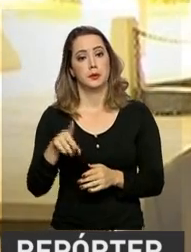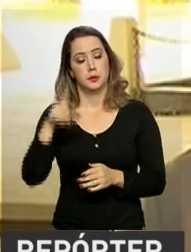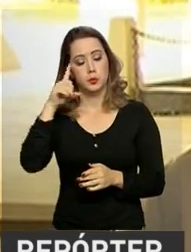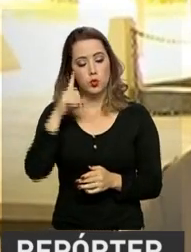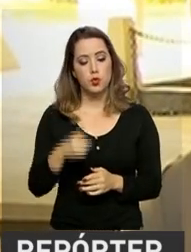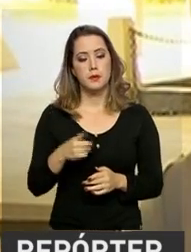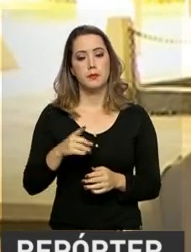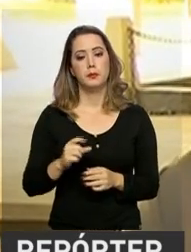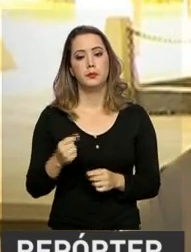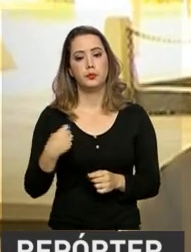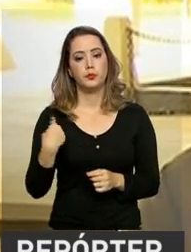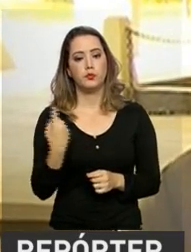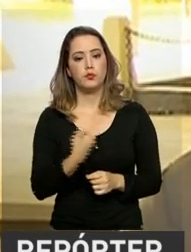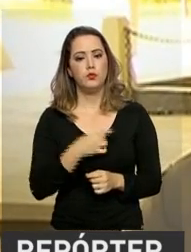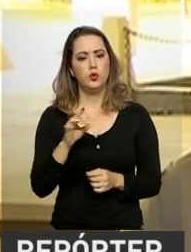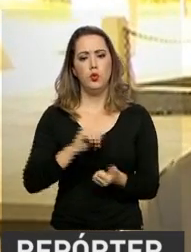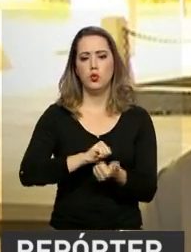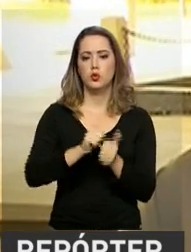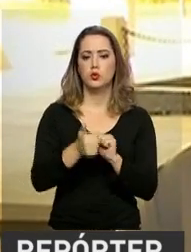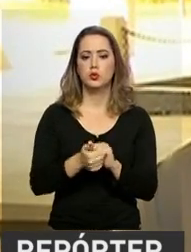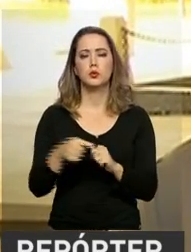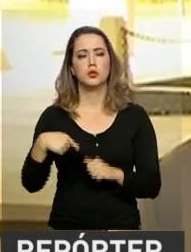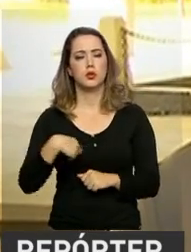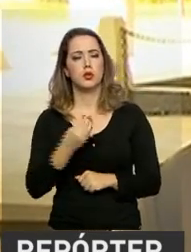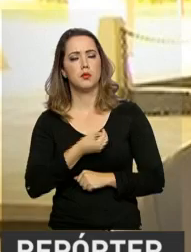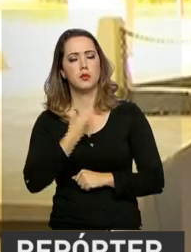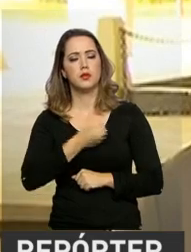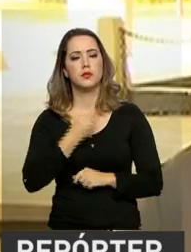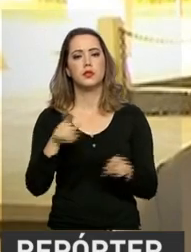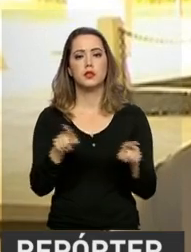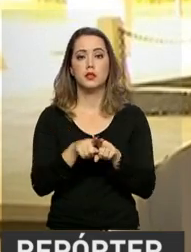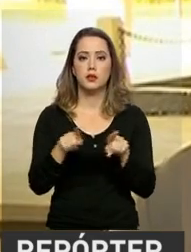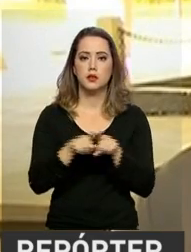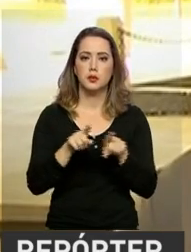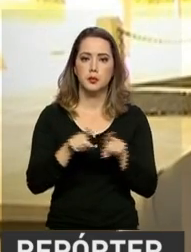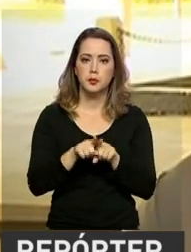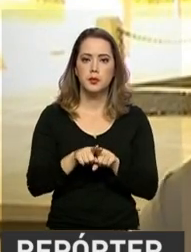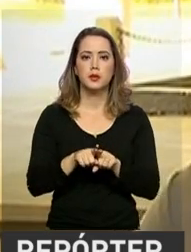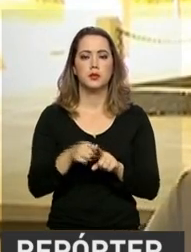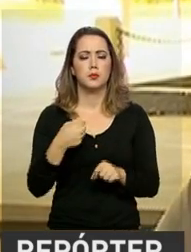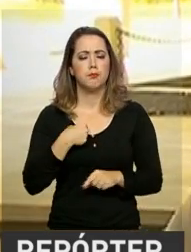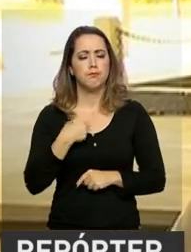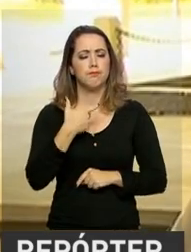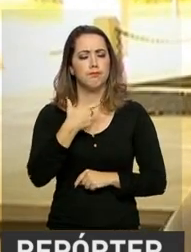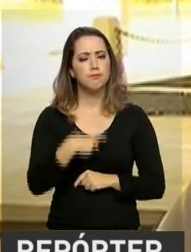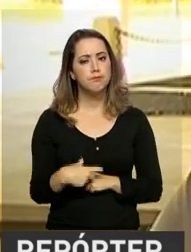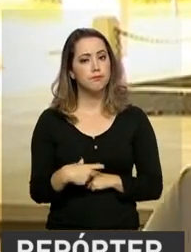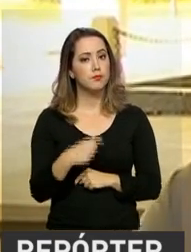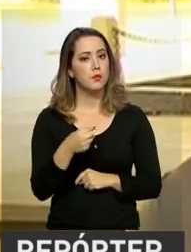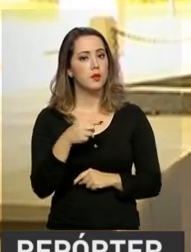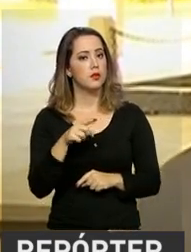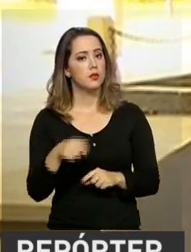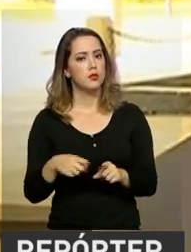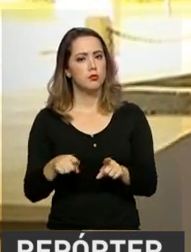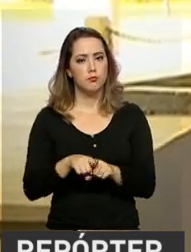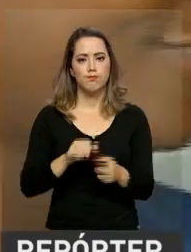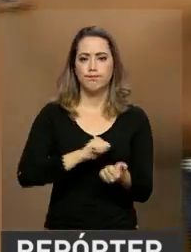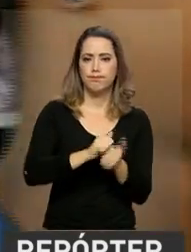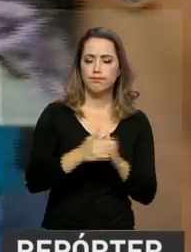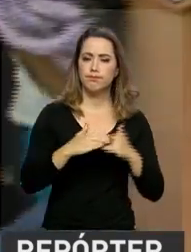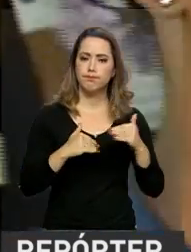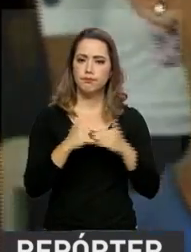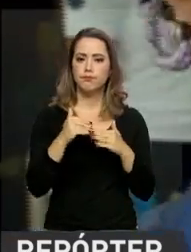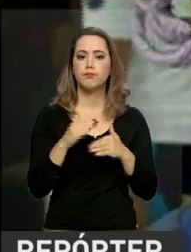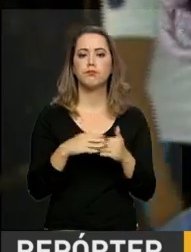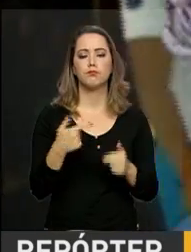só como no esporte como na minha vida também para eu poder conseguir ser a pessoa que eu sou hoje e a atleta que eu sou hoje